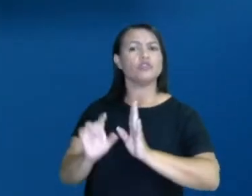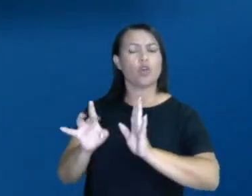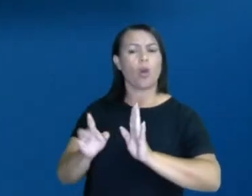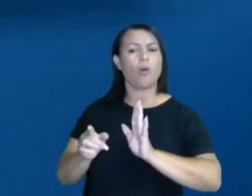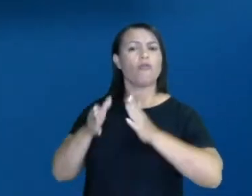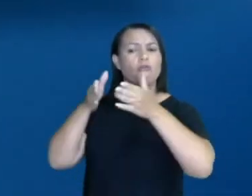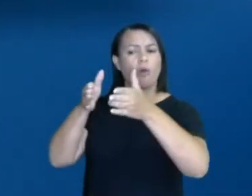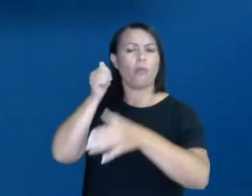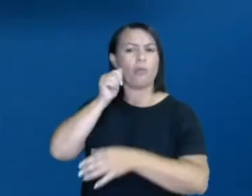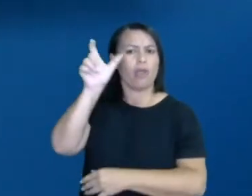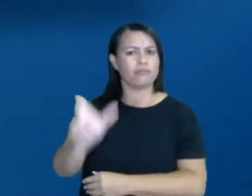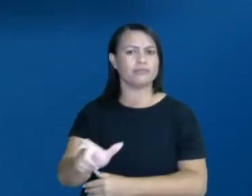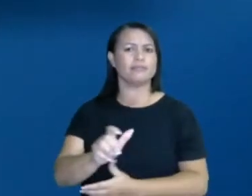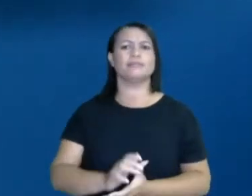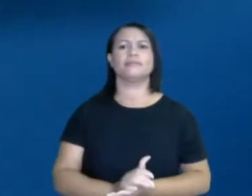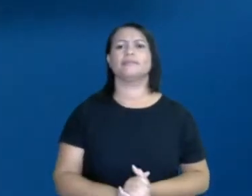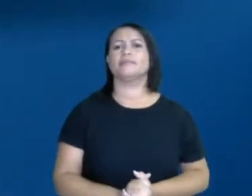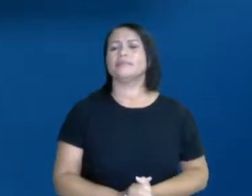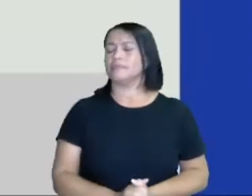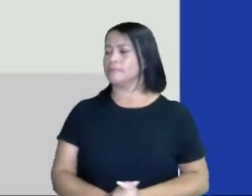à mulher.